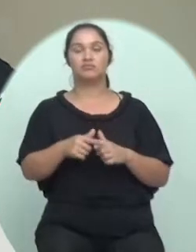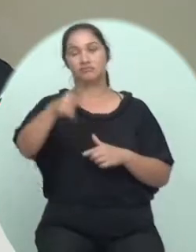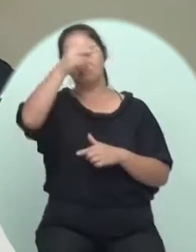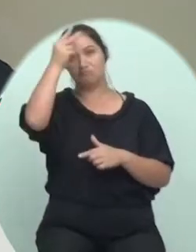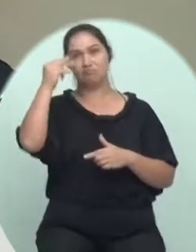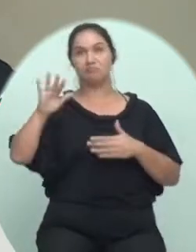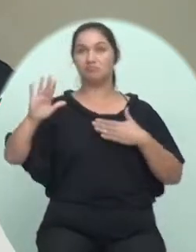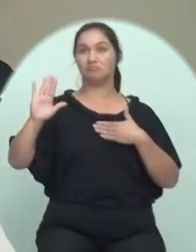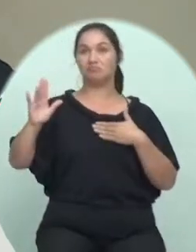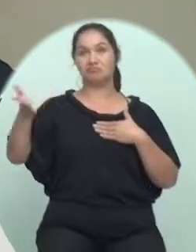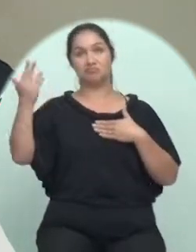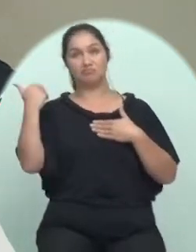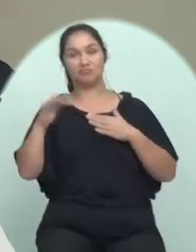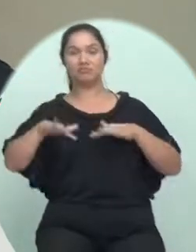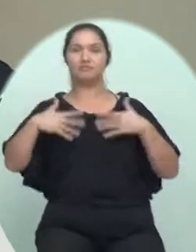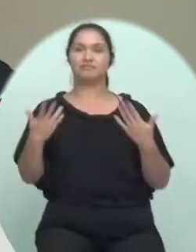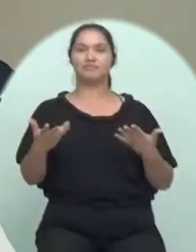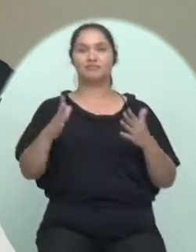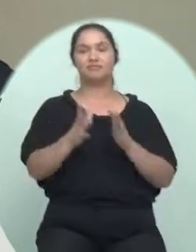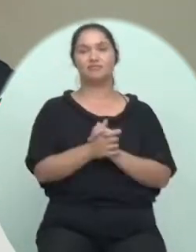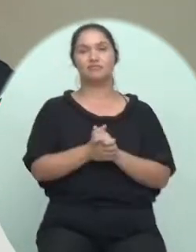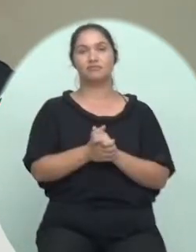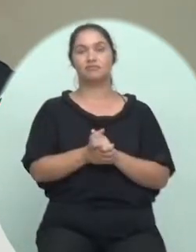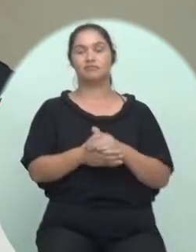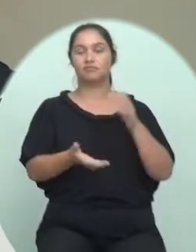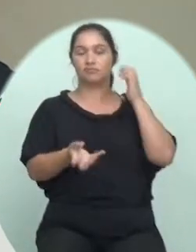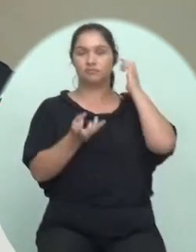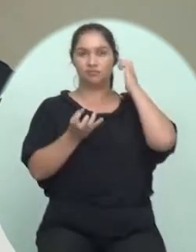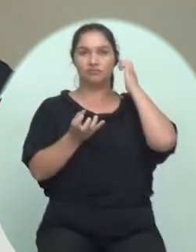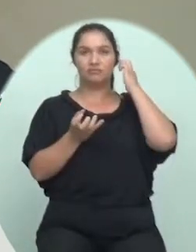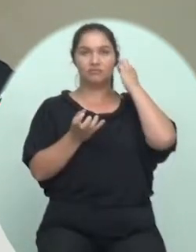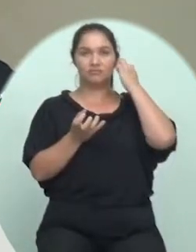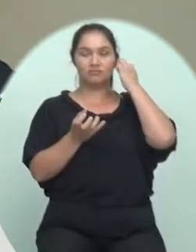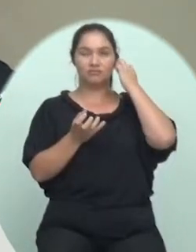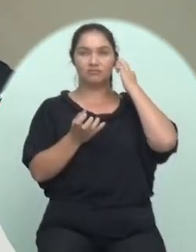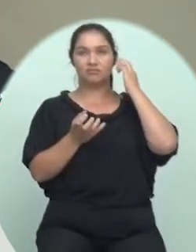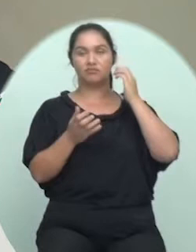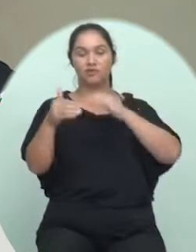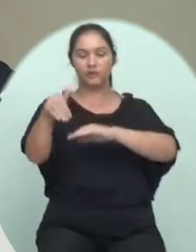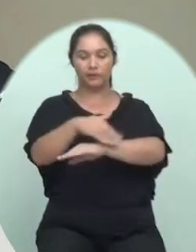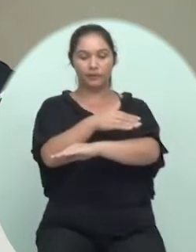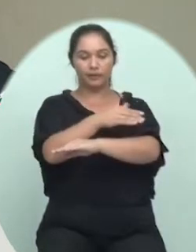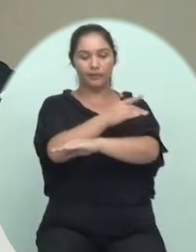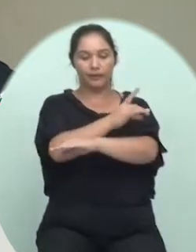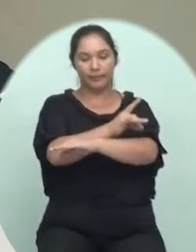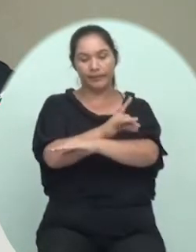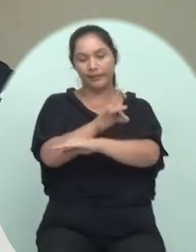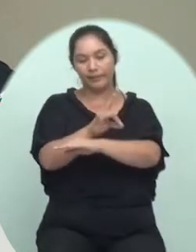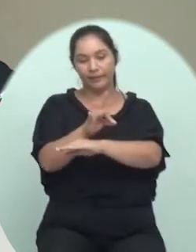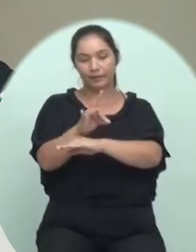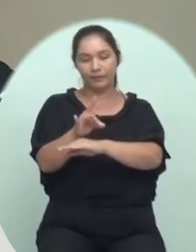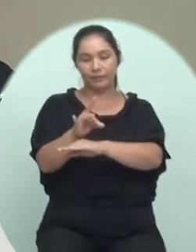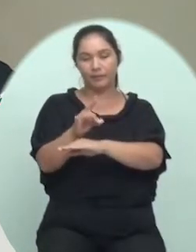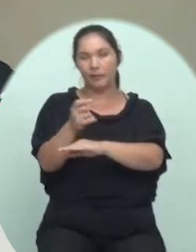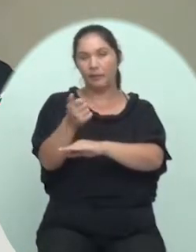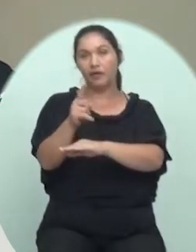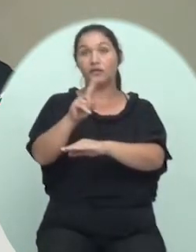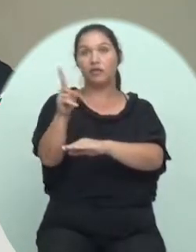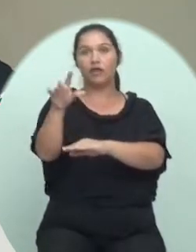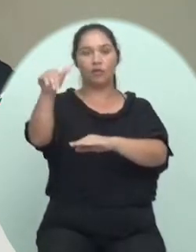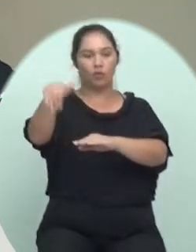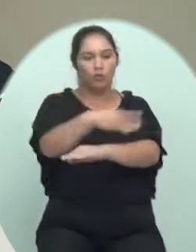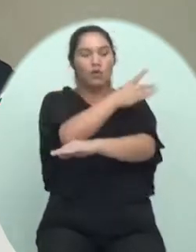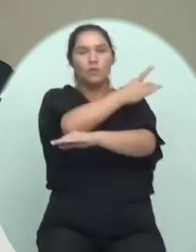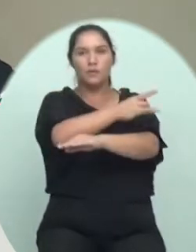Então que realmente que não faça só essa colocação de materialzinho lá como tem que colocar. Que realmente cumpra o